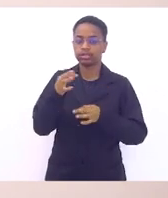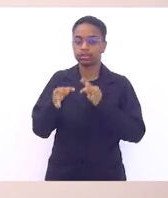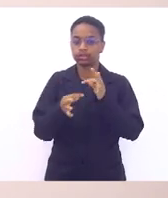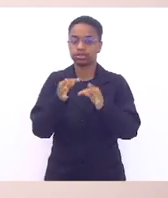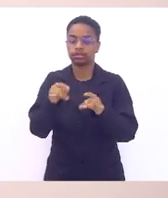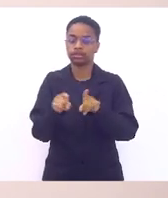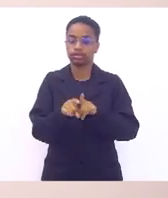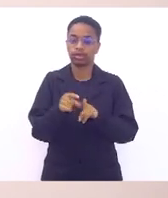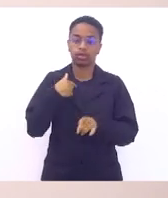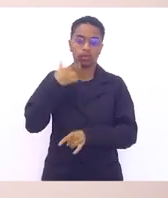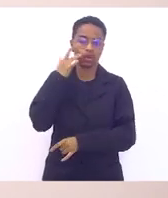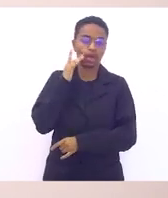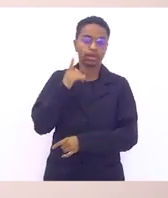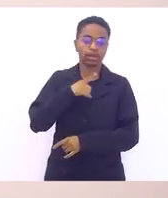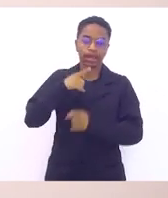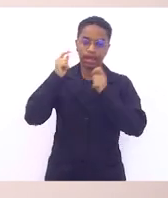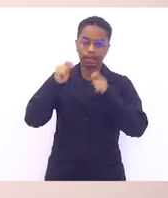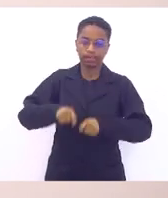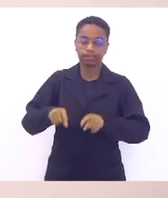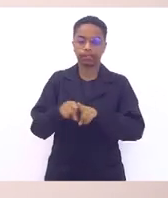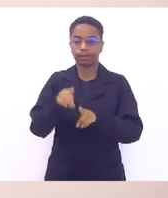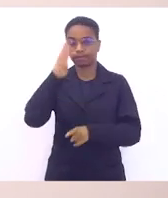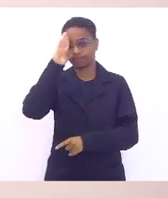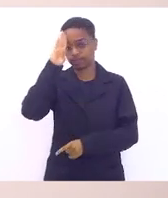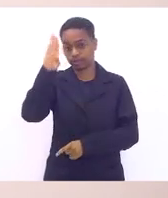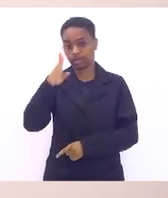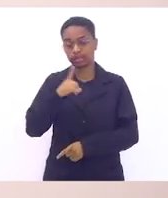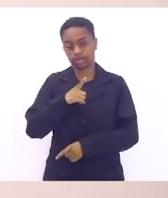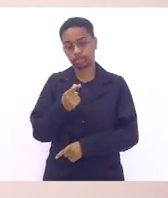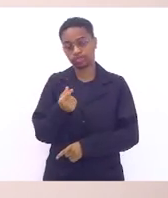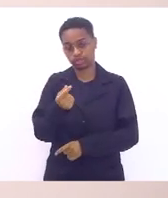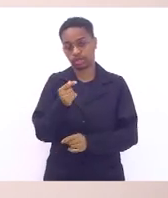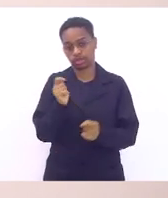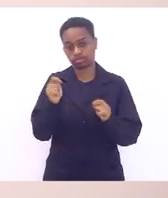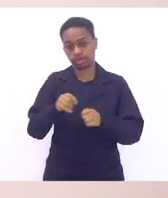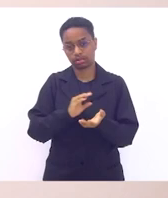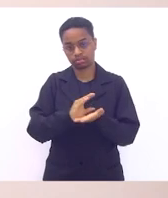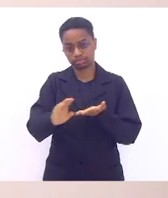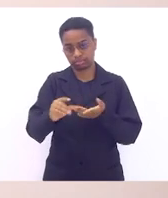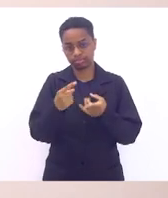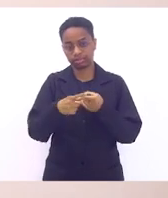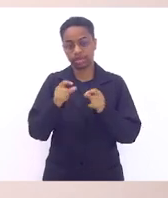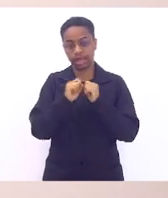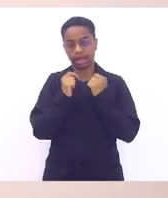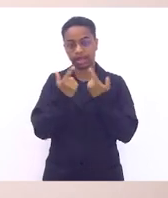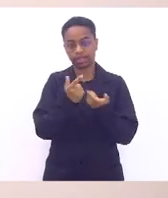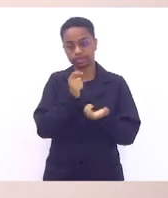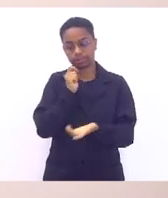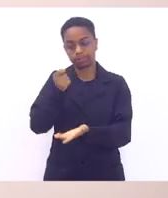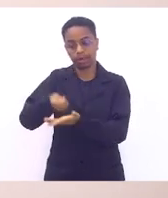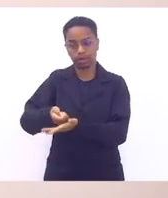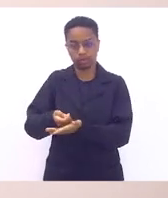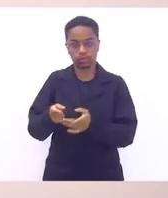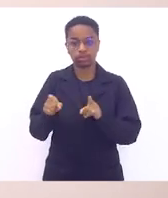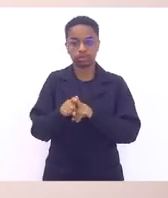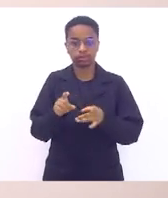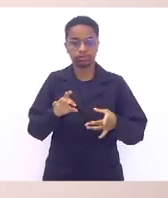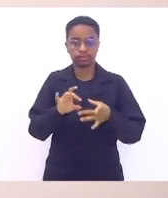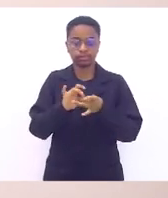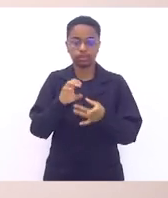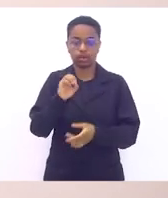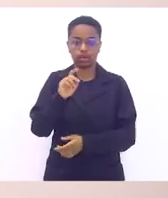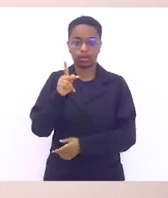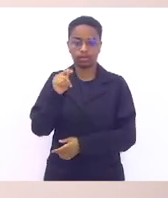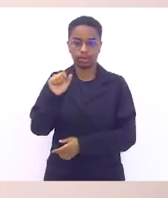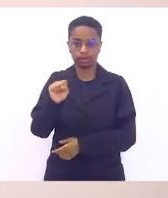tem competência e, principalmente, nesse momento, a gente tem dinheiro para isso, que é esse dinheiro da LERJ, com a parceria fundamental da OPAS.